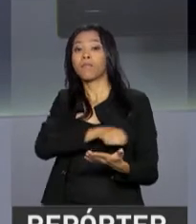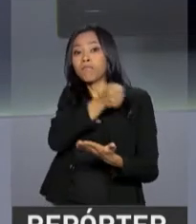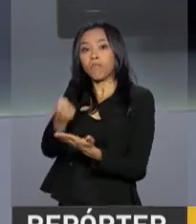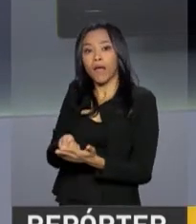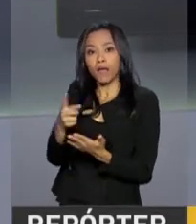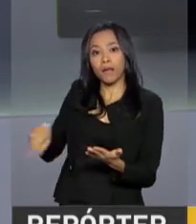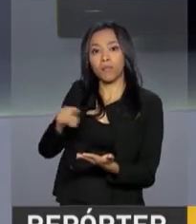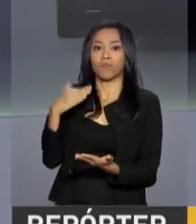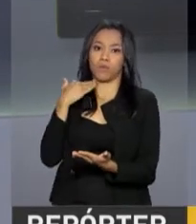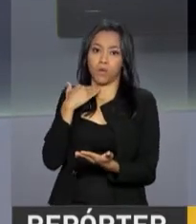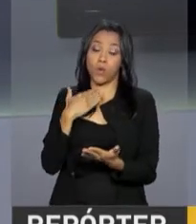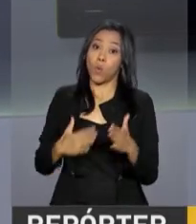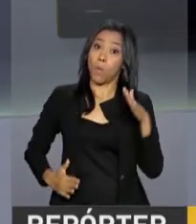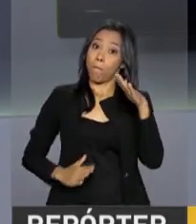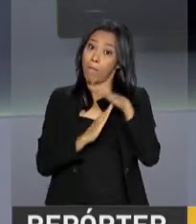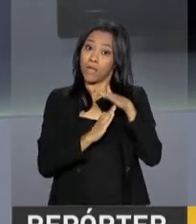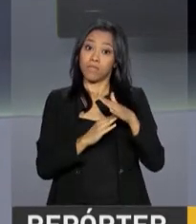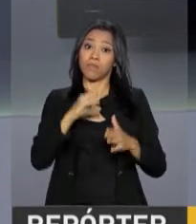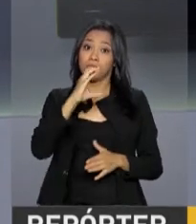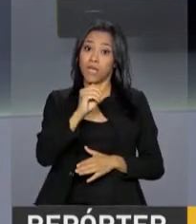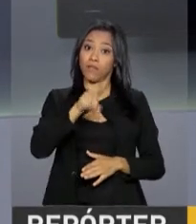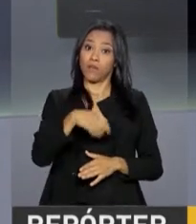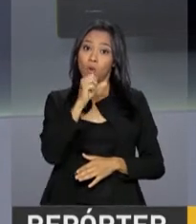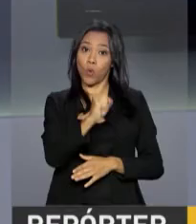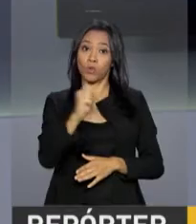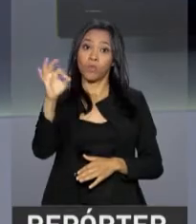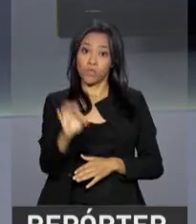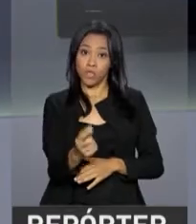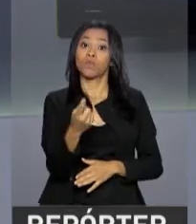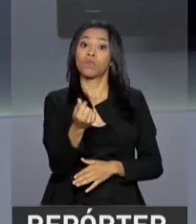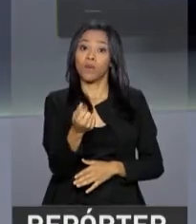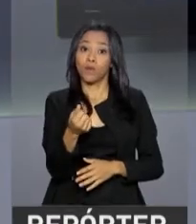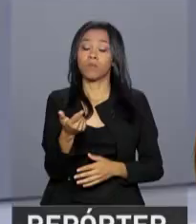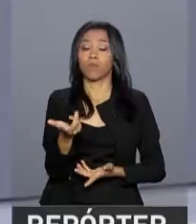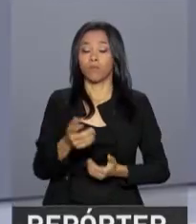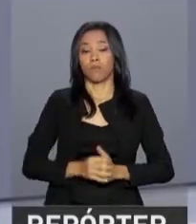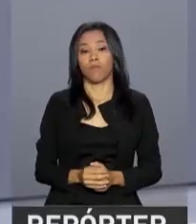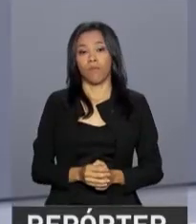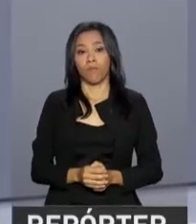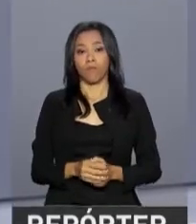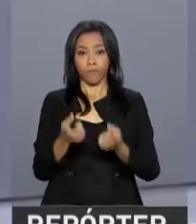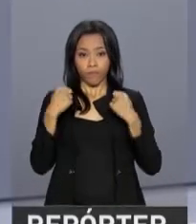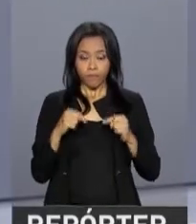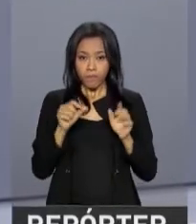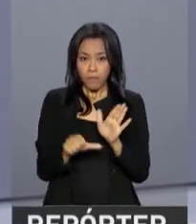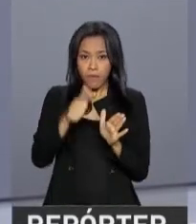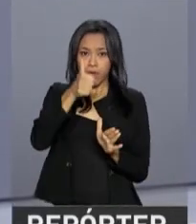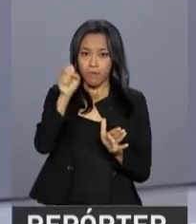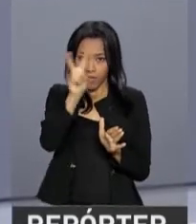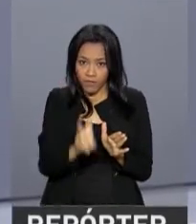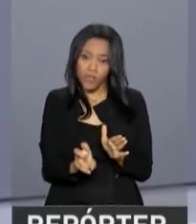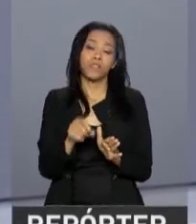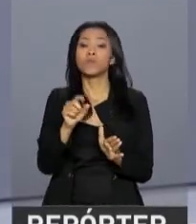cartões. A tarifa máxima vai passar para 0,8% do valor da transação. Pela primeira vez, o